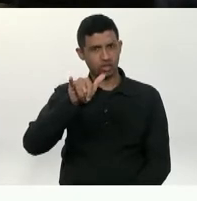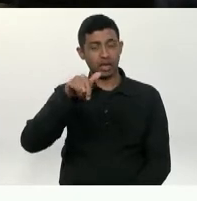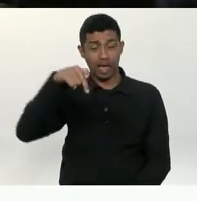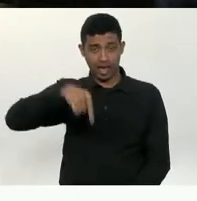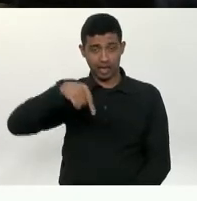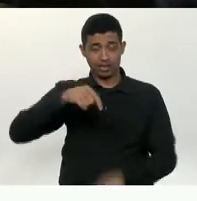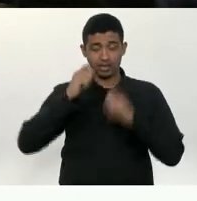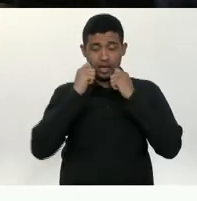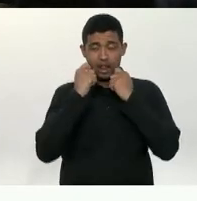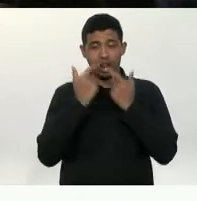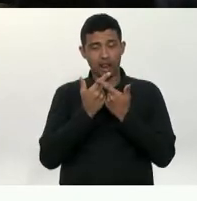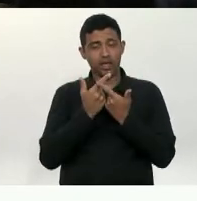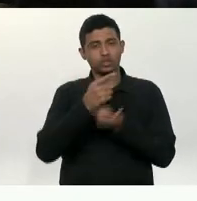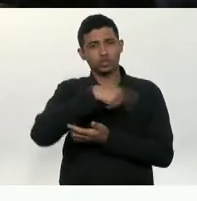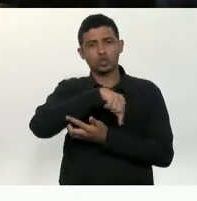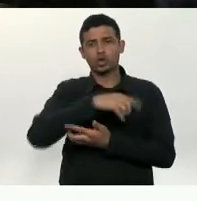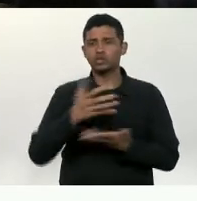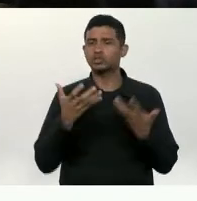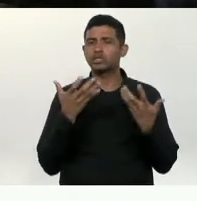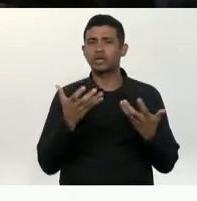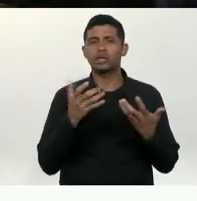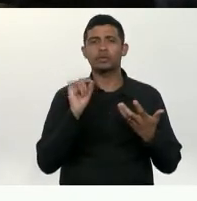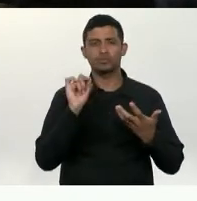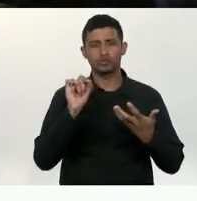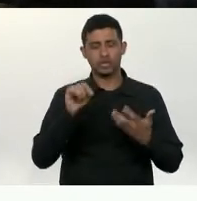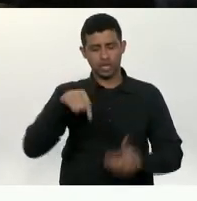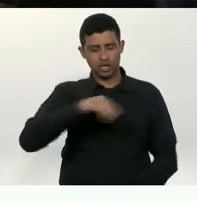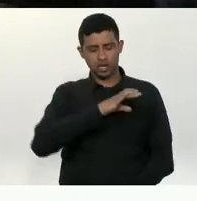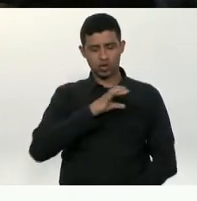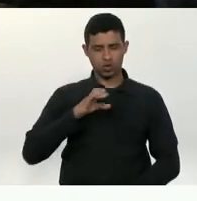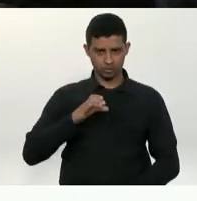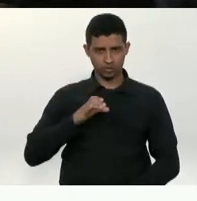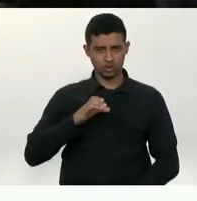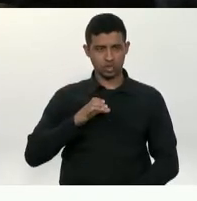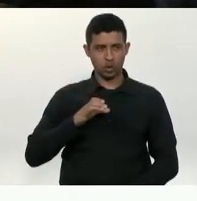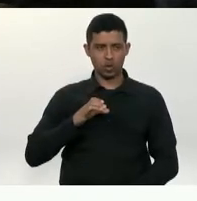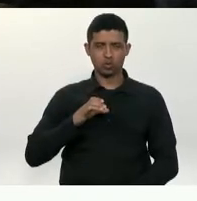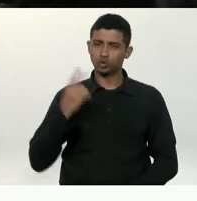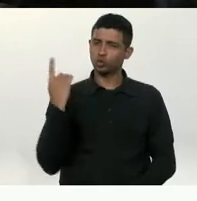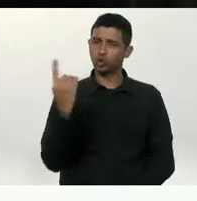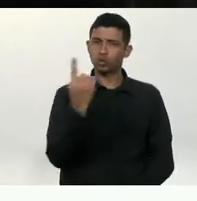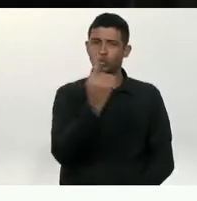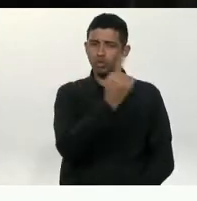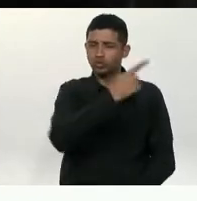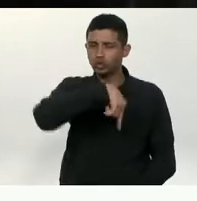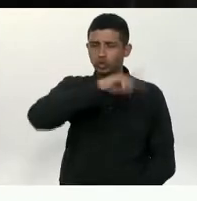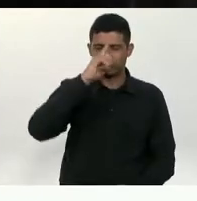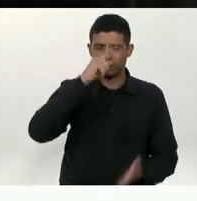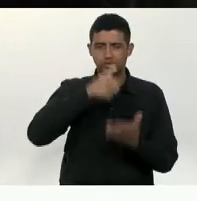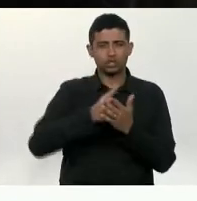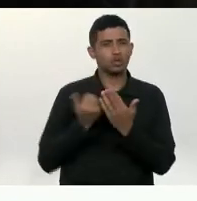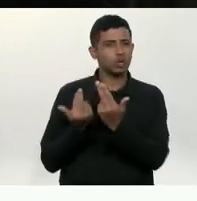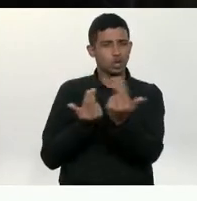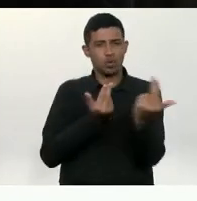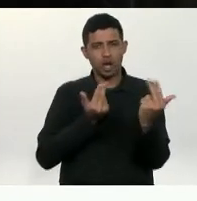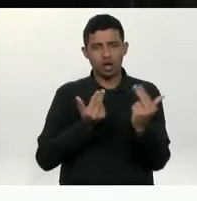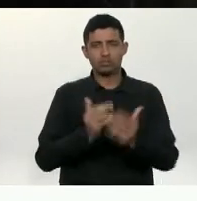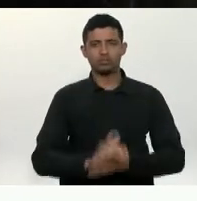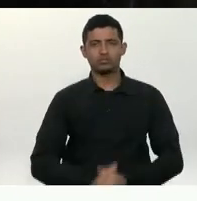quer verdadeiramente, especialmente a nossa comissão, é a unanimidade, todos os membros,